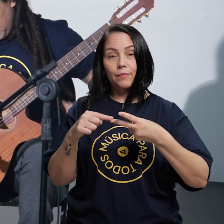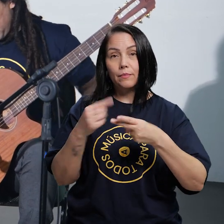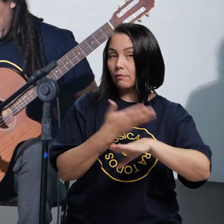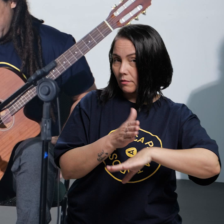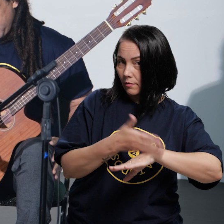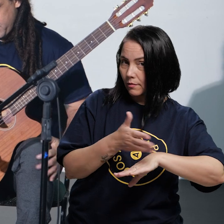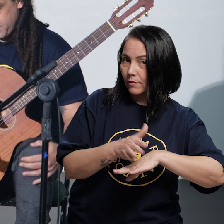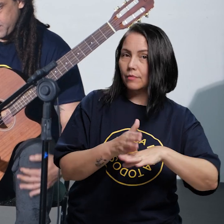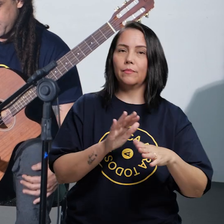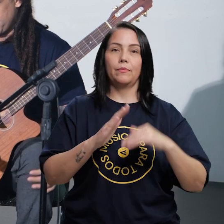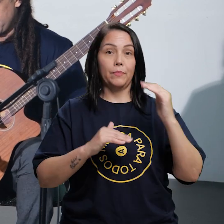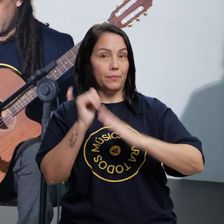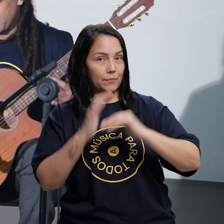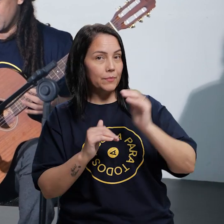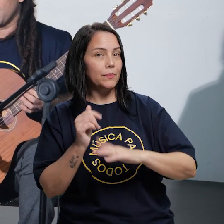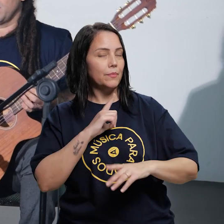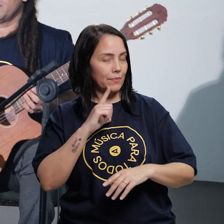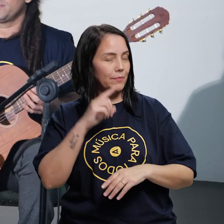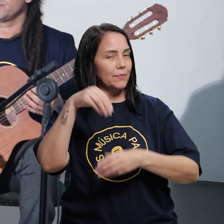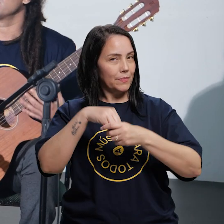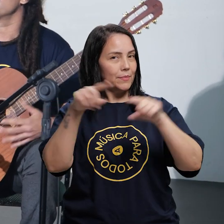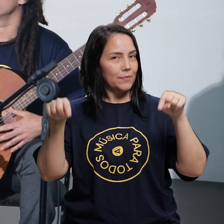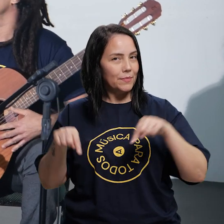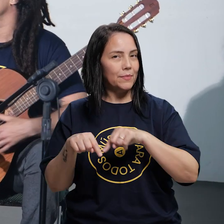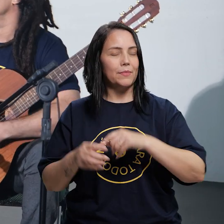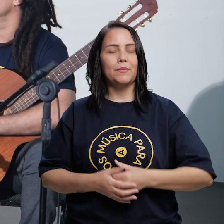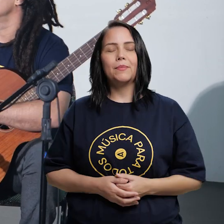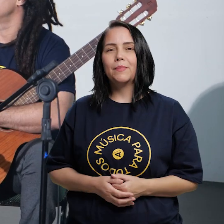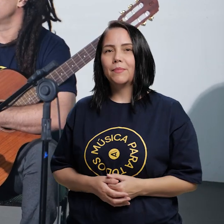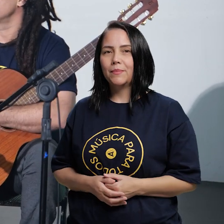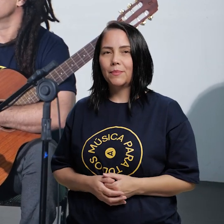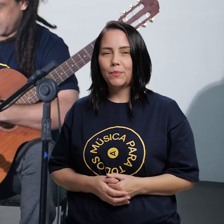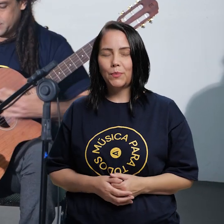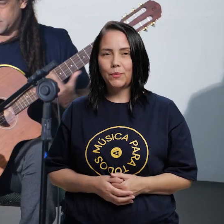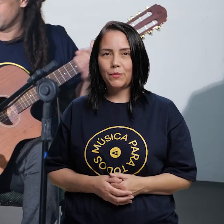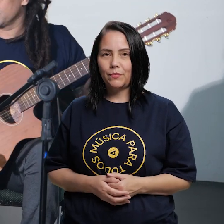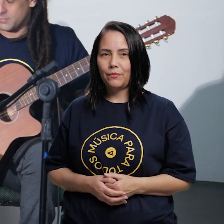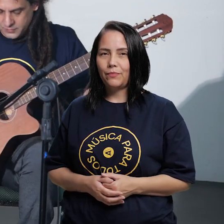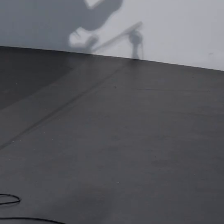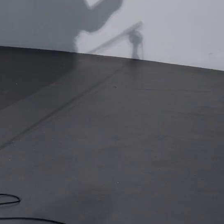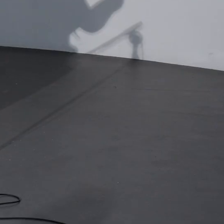dois exercícios, né, que a gente tem praticado em sala de aula.